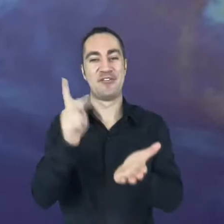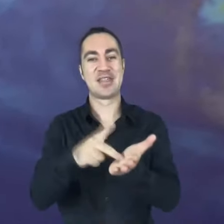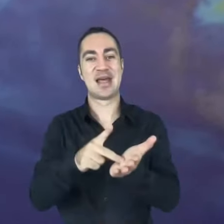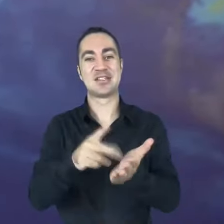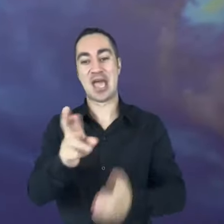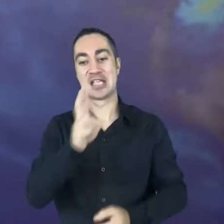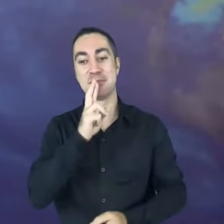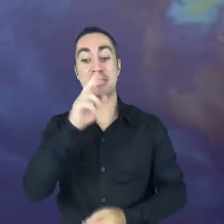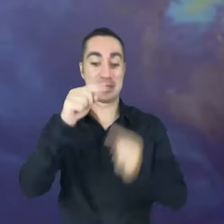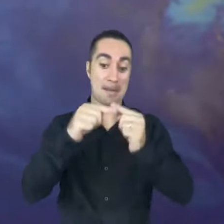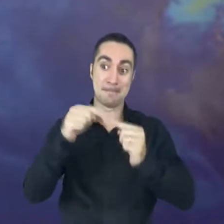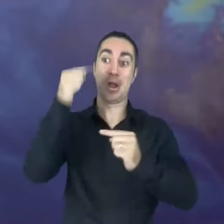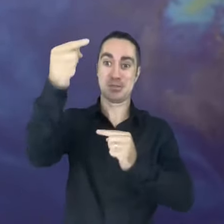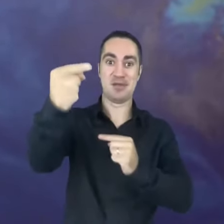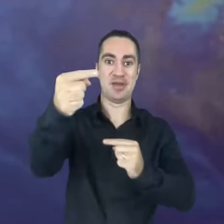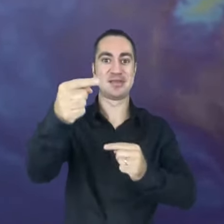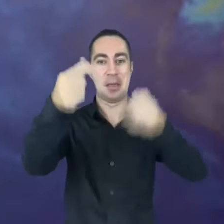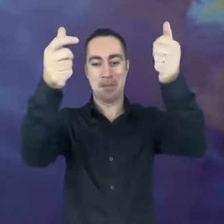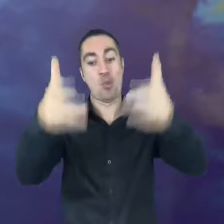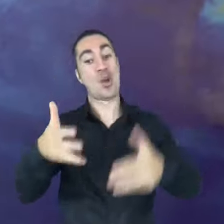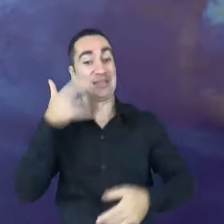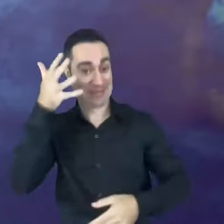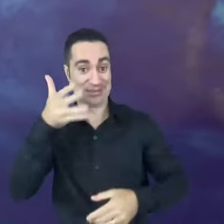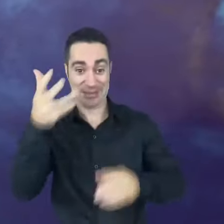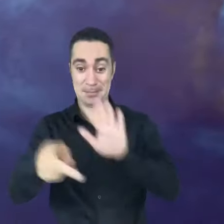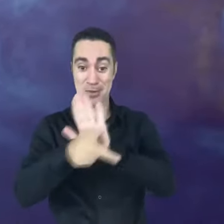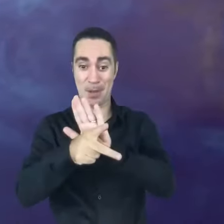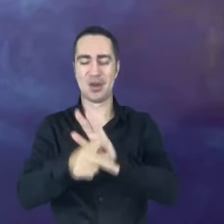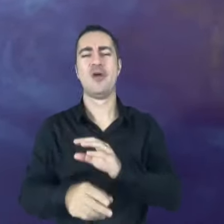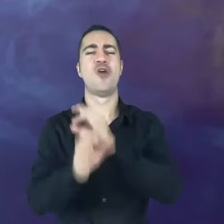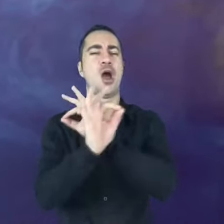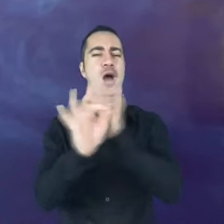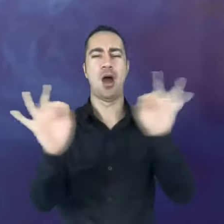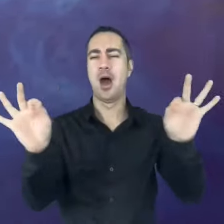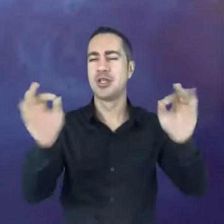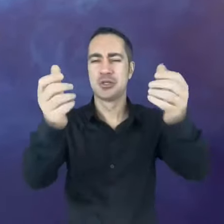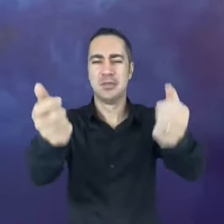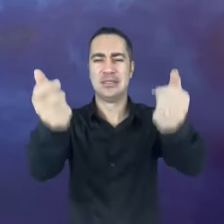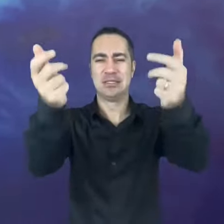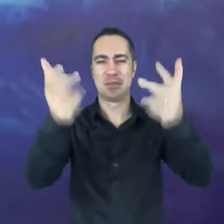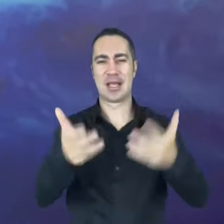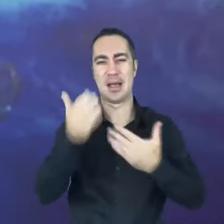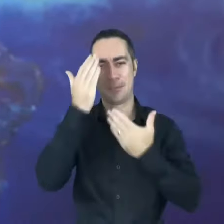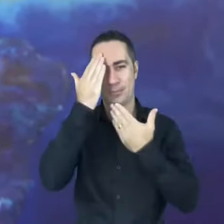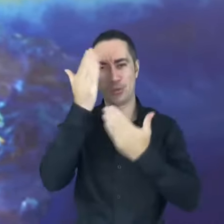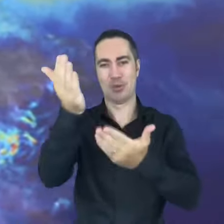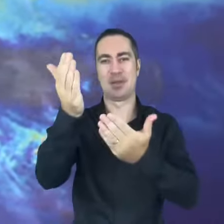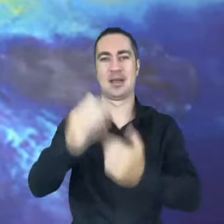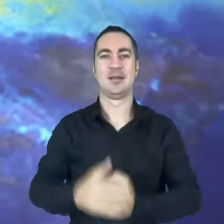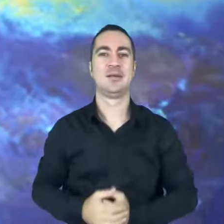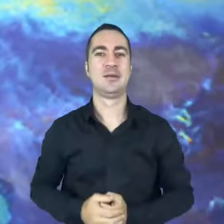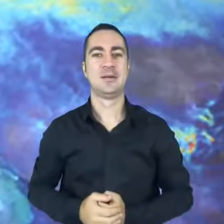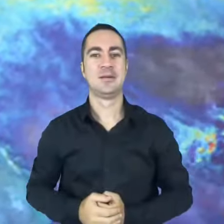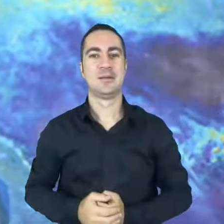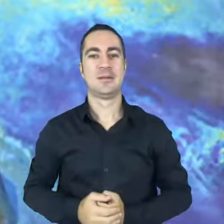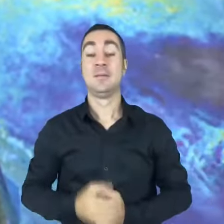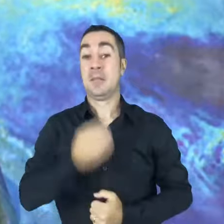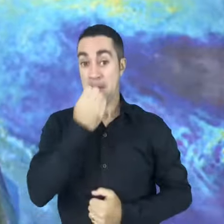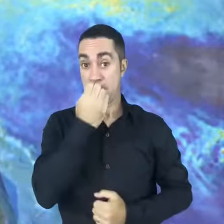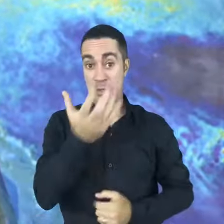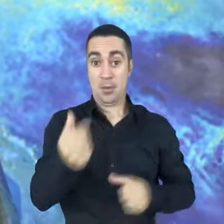no Sustainable Talks. Foi ótimo ouvir você falar. Obrigada, Elaine. Então, voltamos para o português.